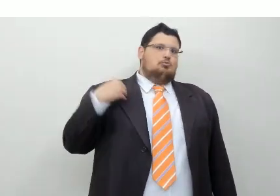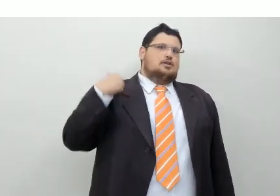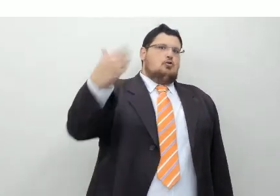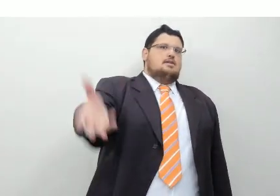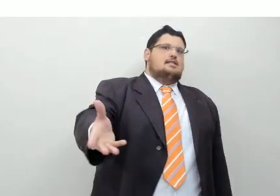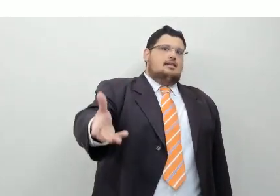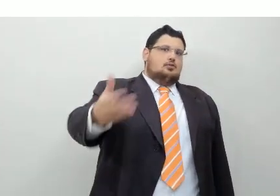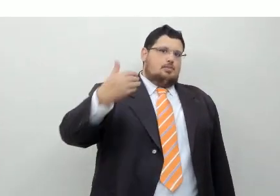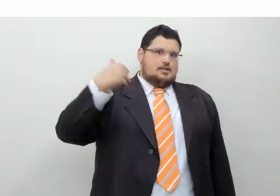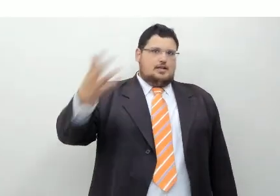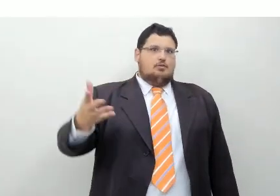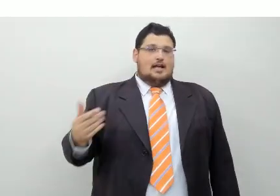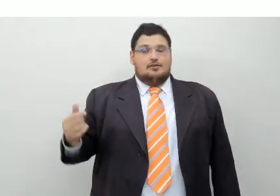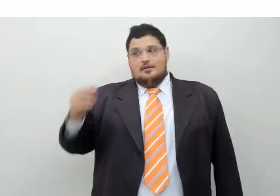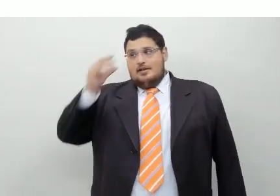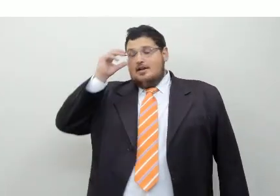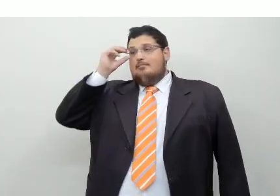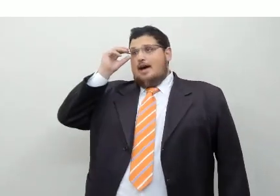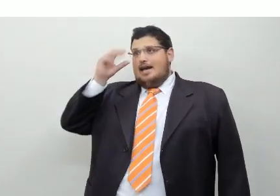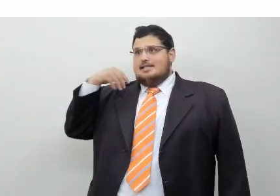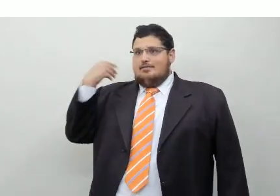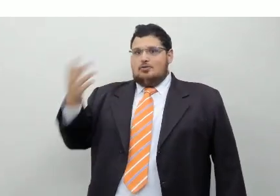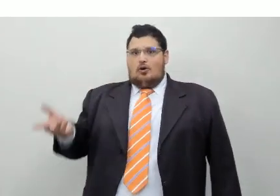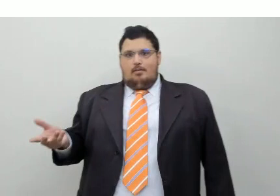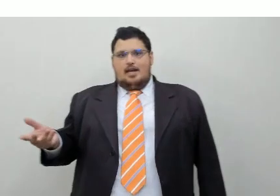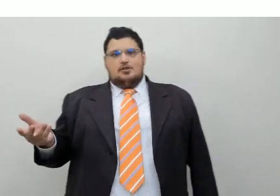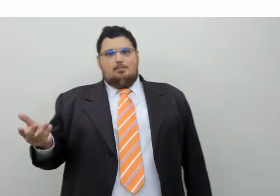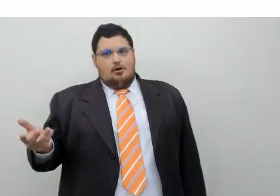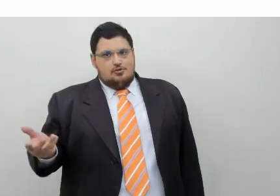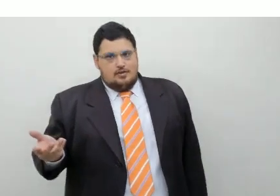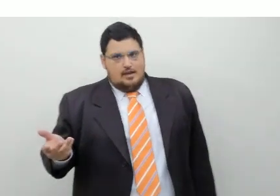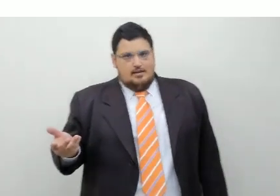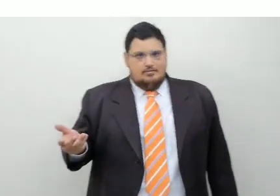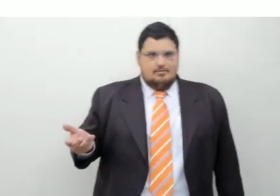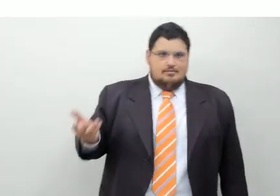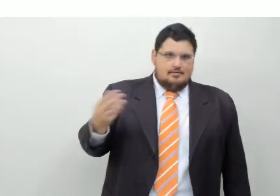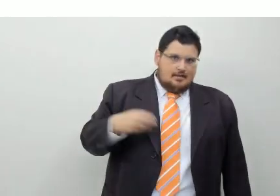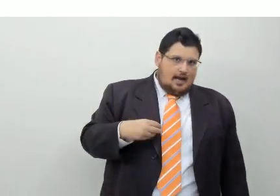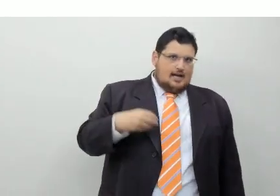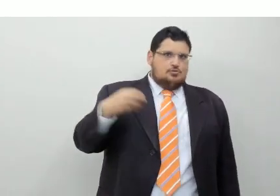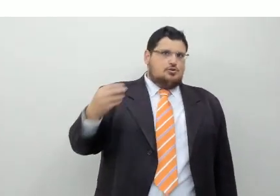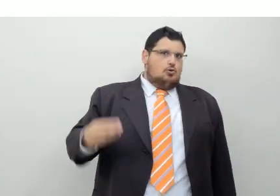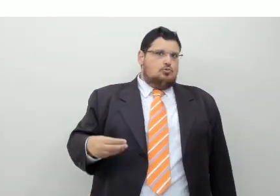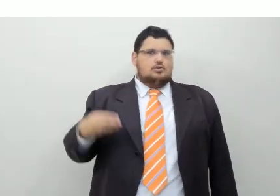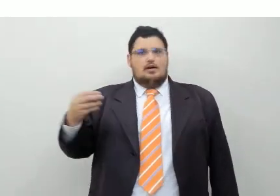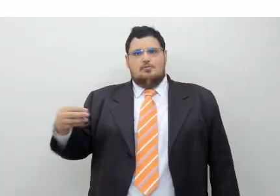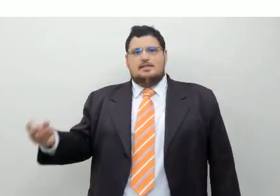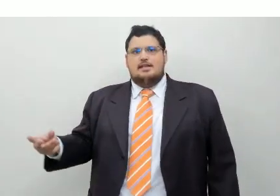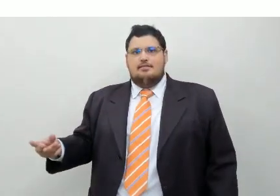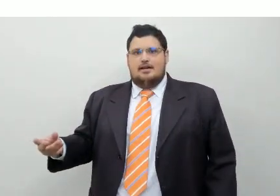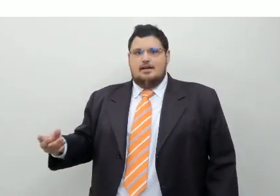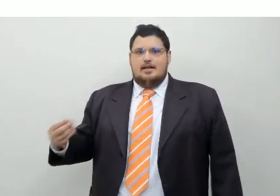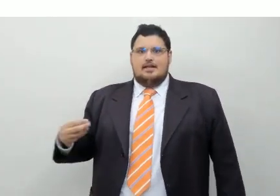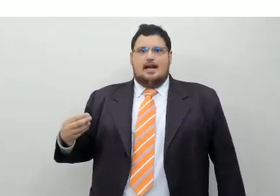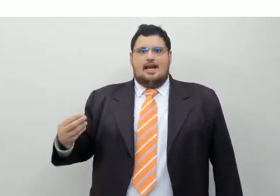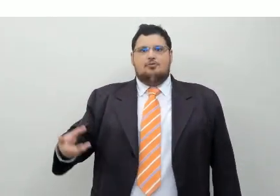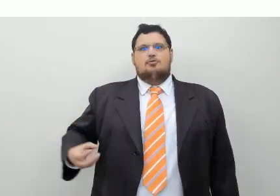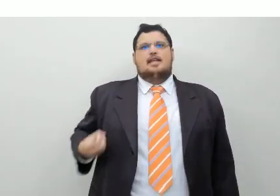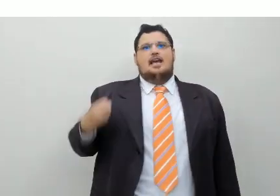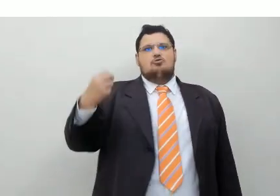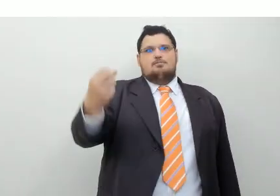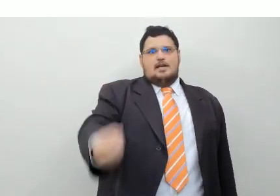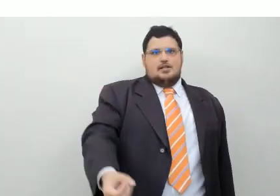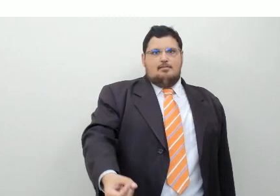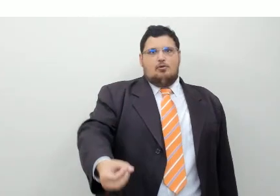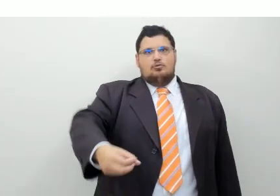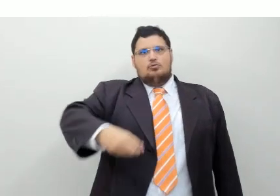uma conduta comissiva, eu estou praticando um ato. Mas, eventualmente, eu posso ter casos de conduta omissiva, que é aquela onde eu